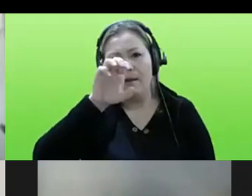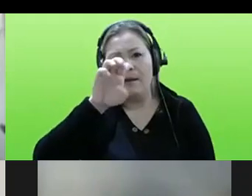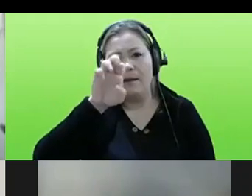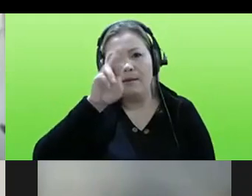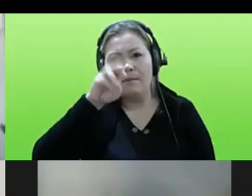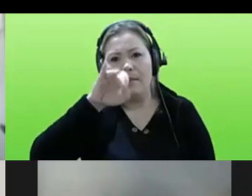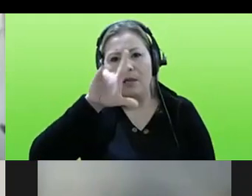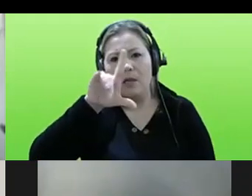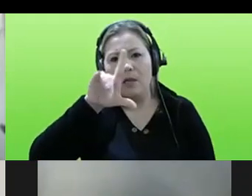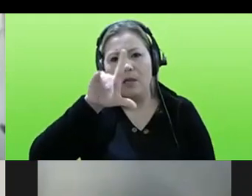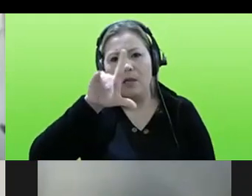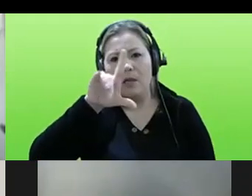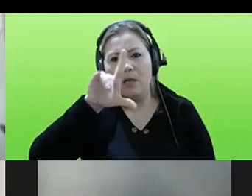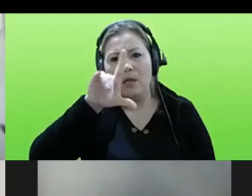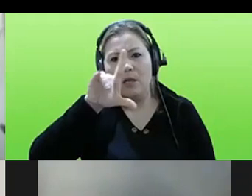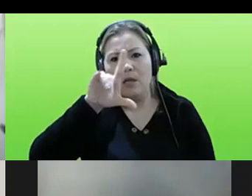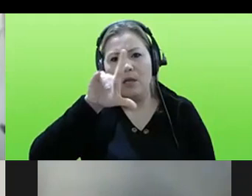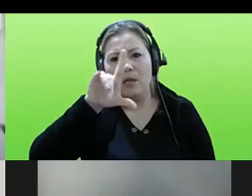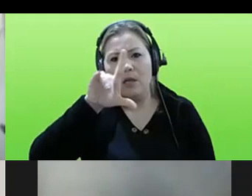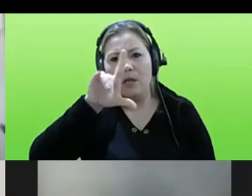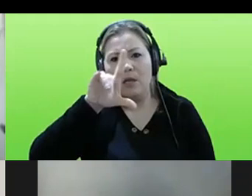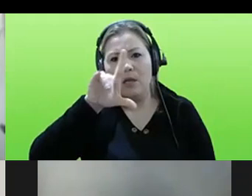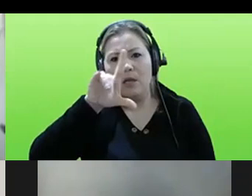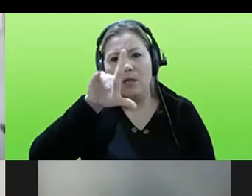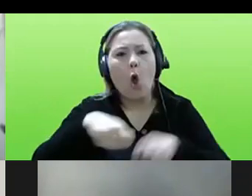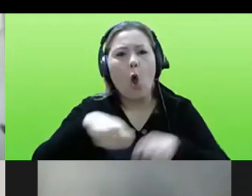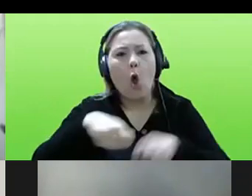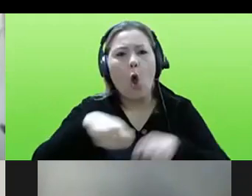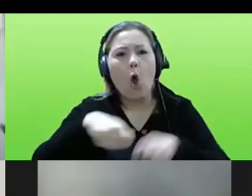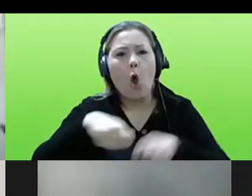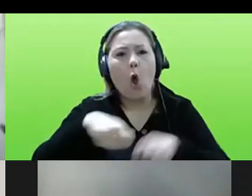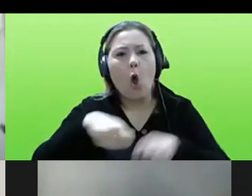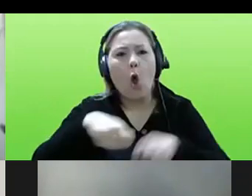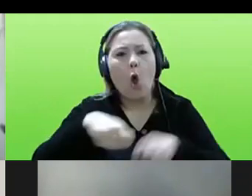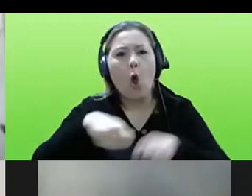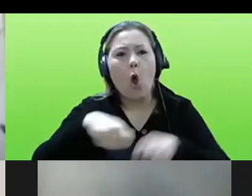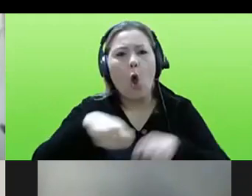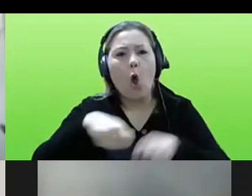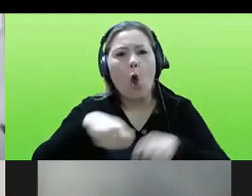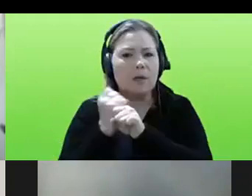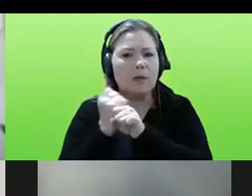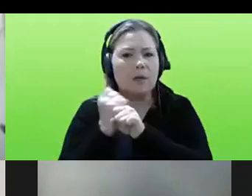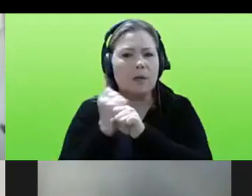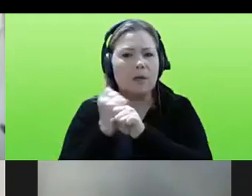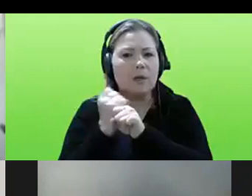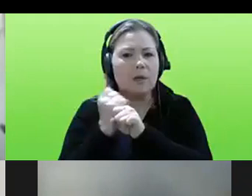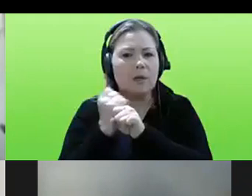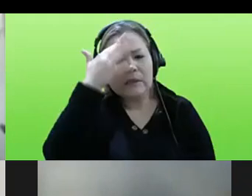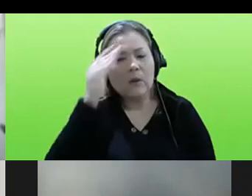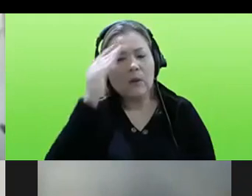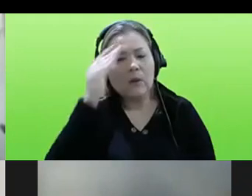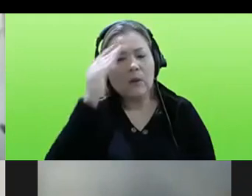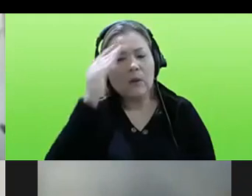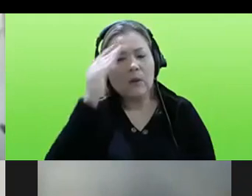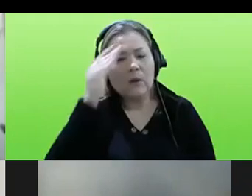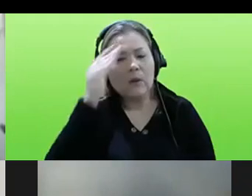ciclos socioeconômicos do Brasil das últimas décadas para ver, entender quais são os impactos